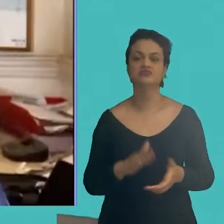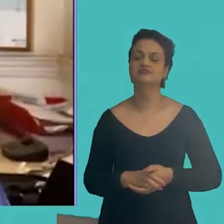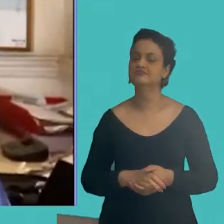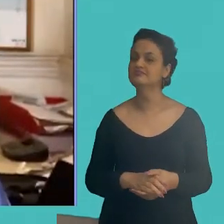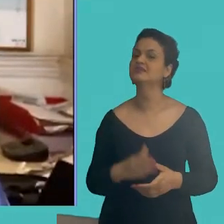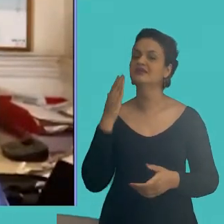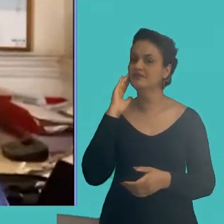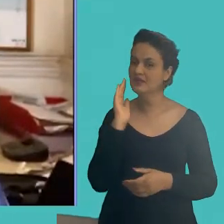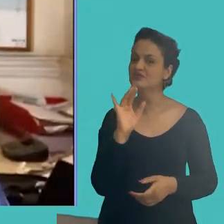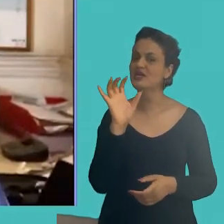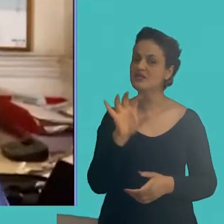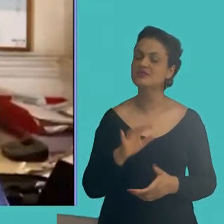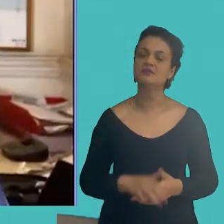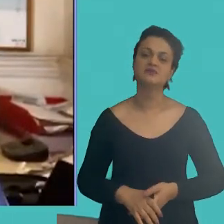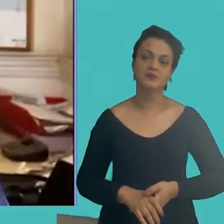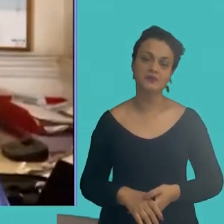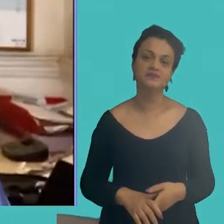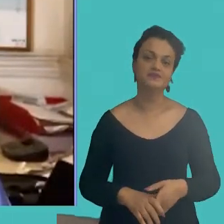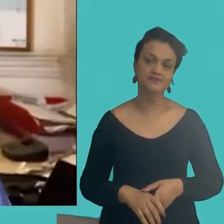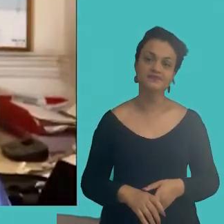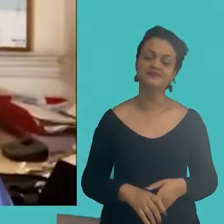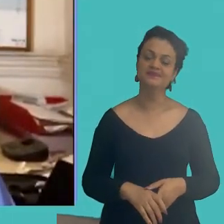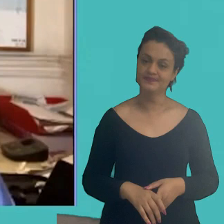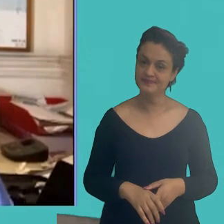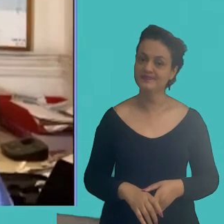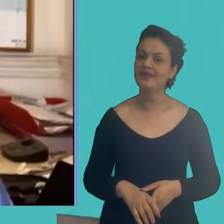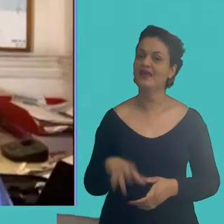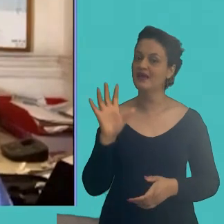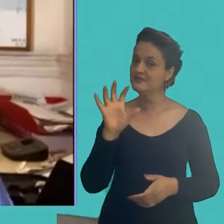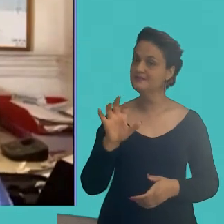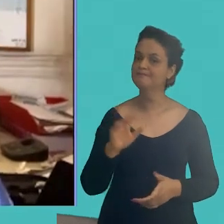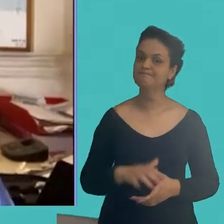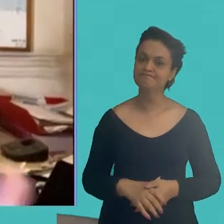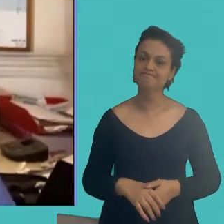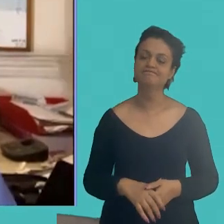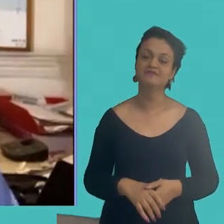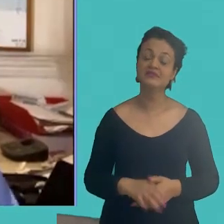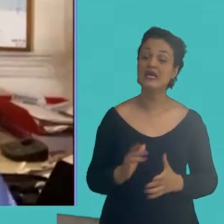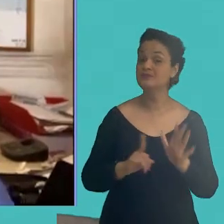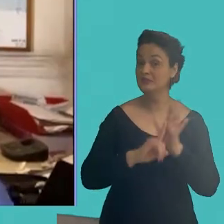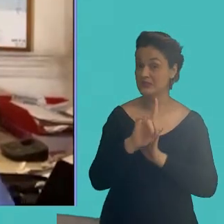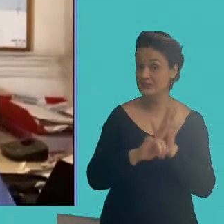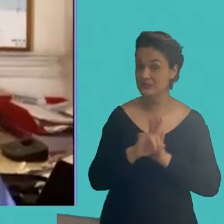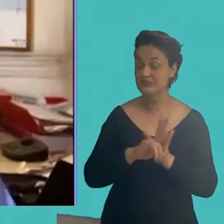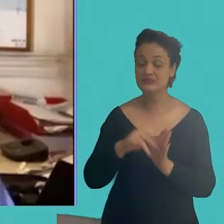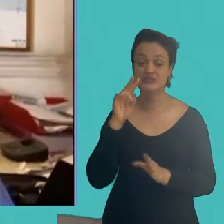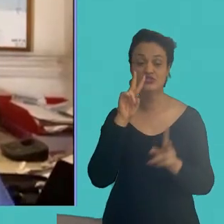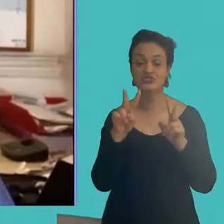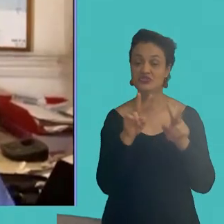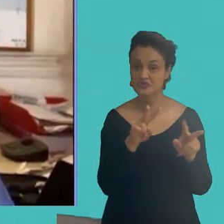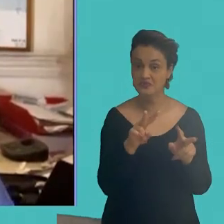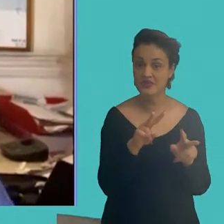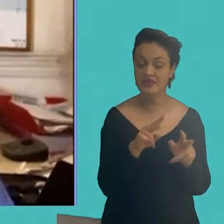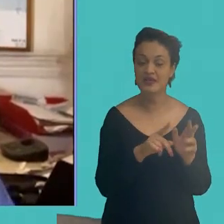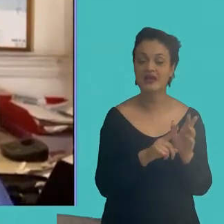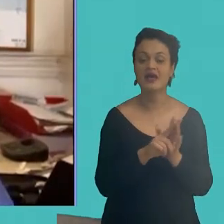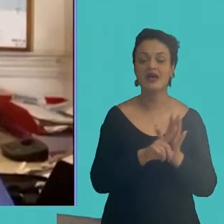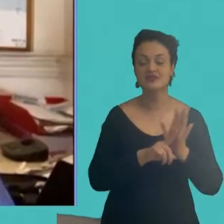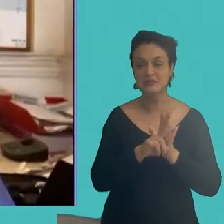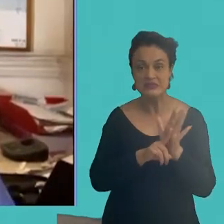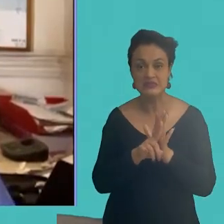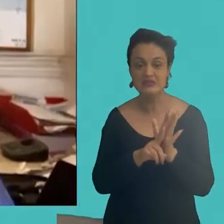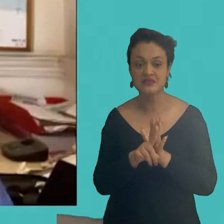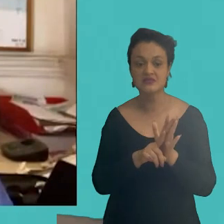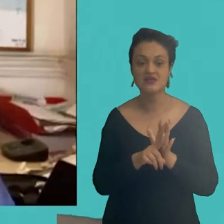coerente esse dado trazido pelas pesquisas. As pesquisas nunca refletem apenas um